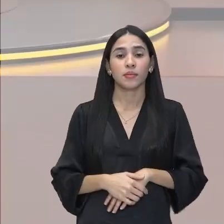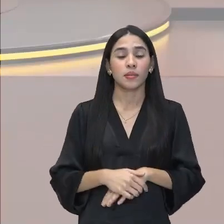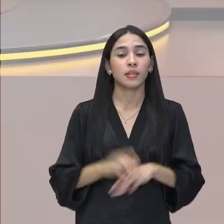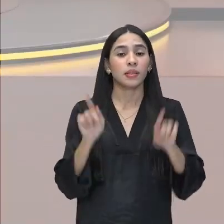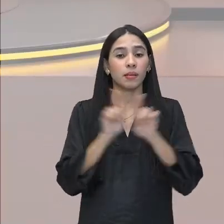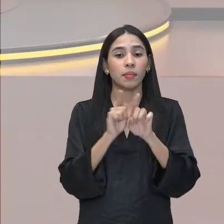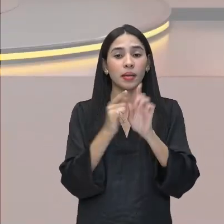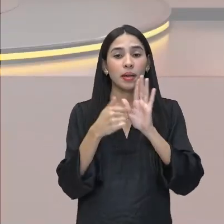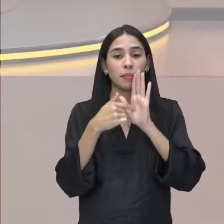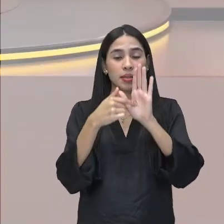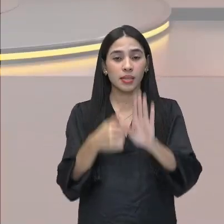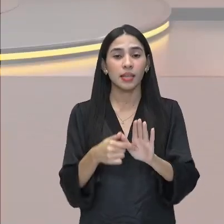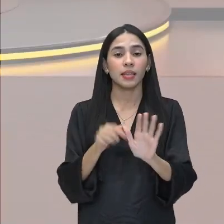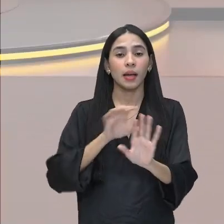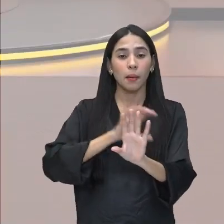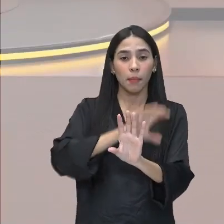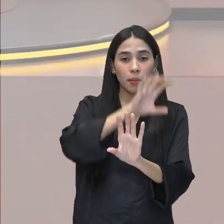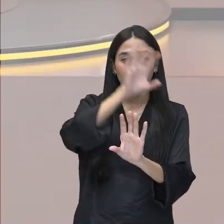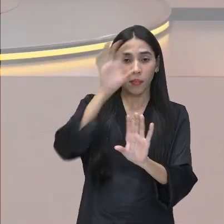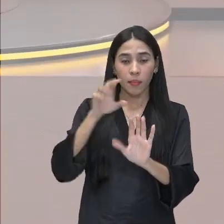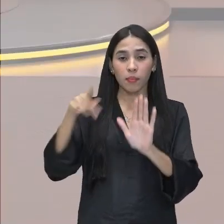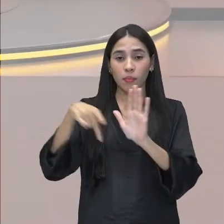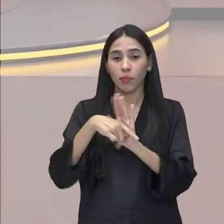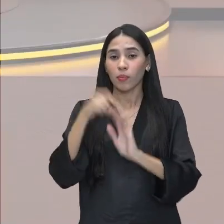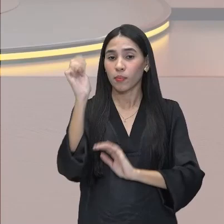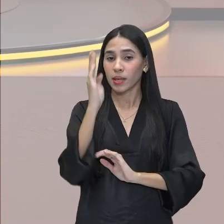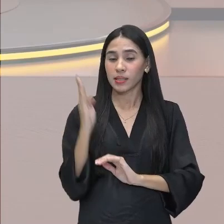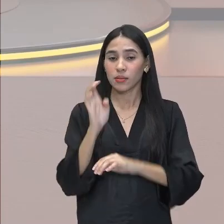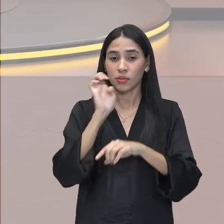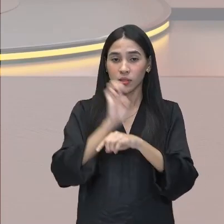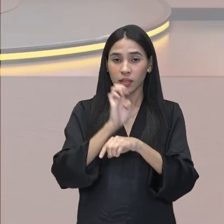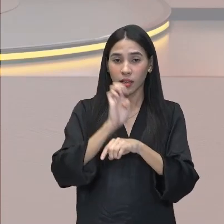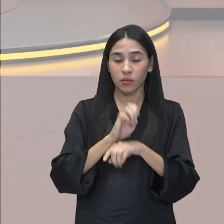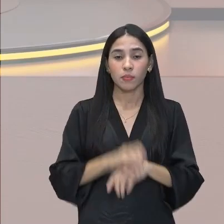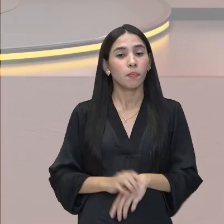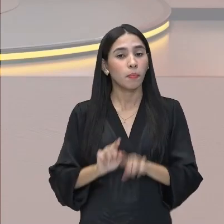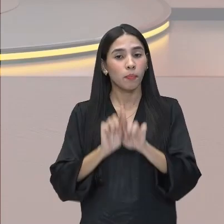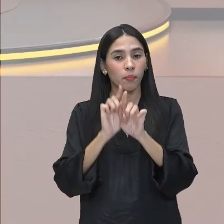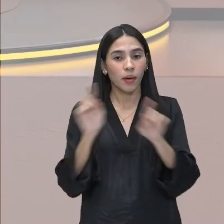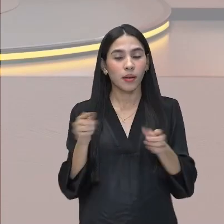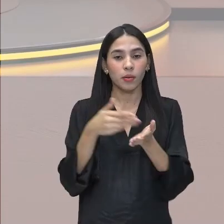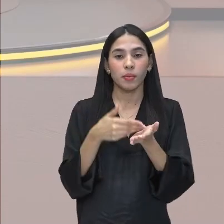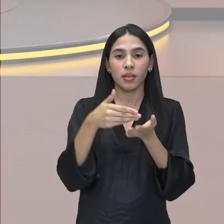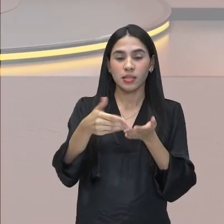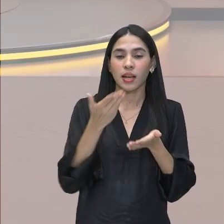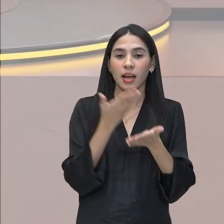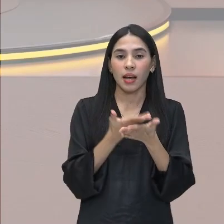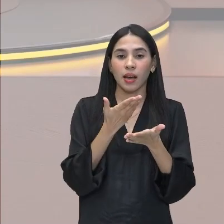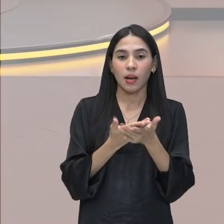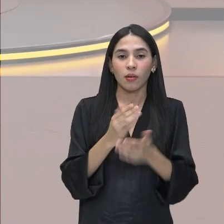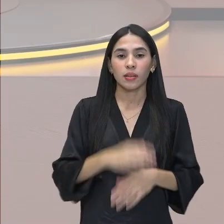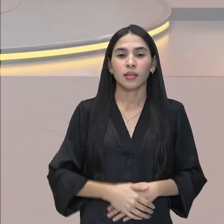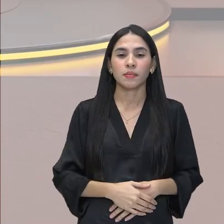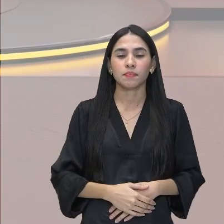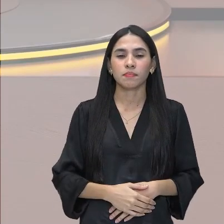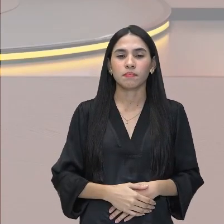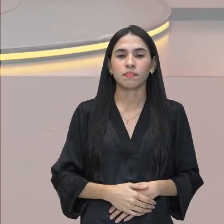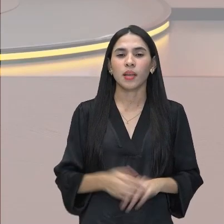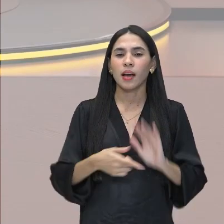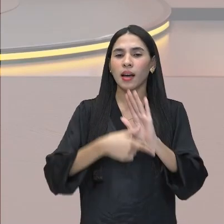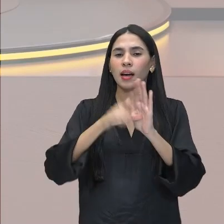também as regiões brasileiras, né? Mas aí vamos começar a nossa aula com uma simples